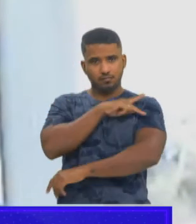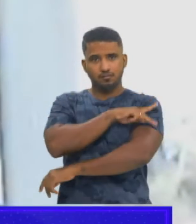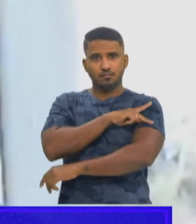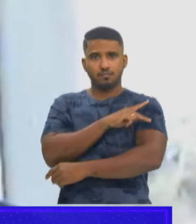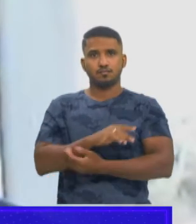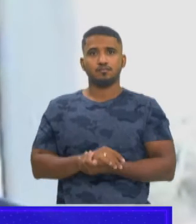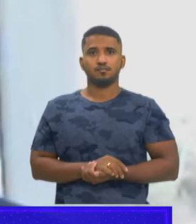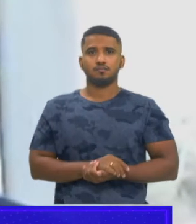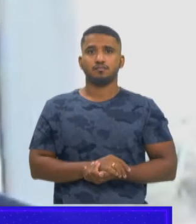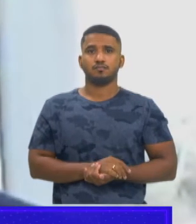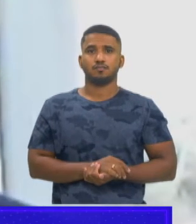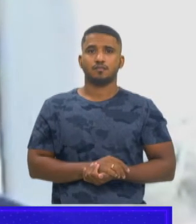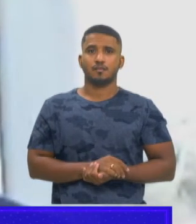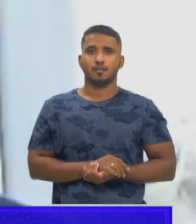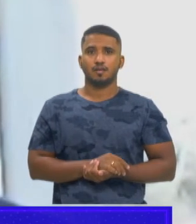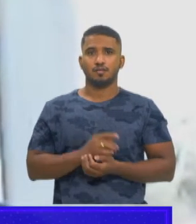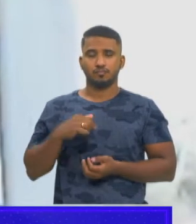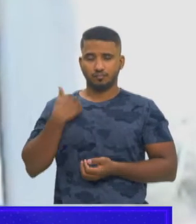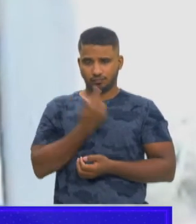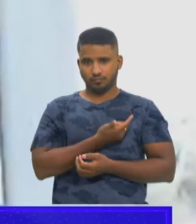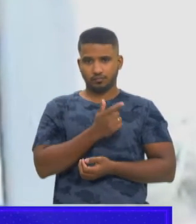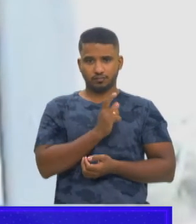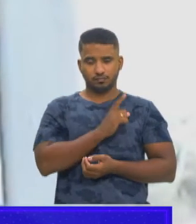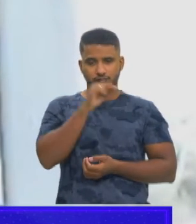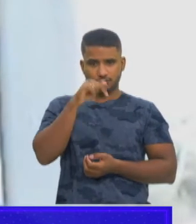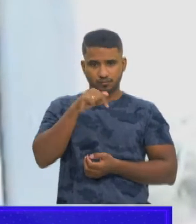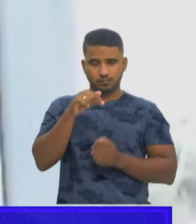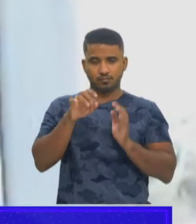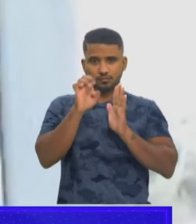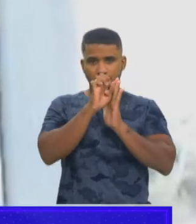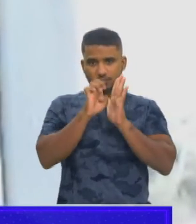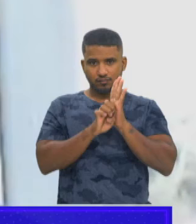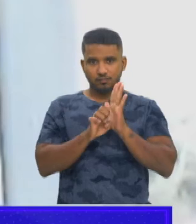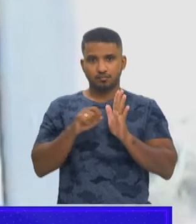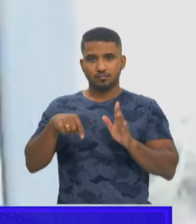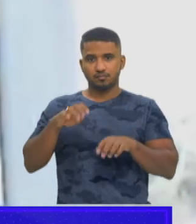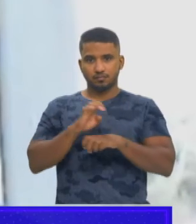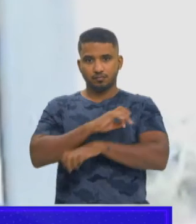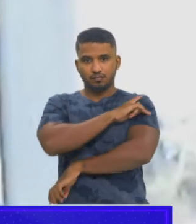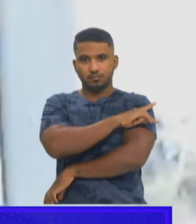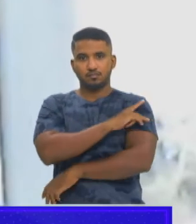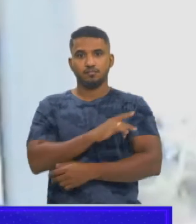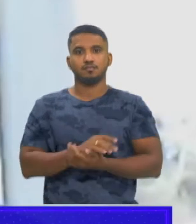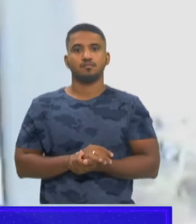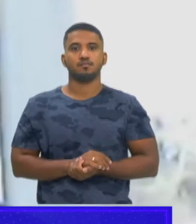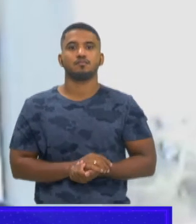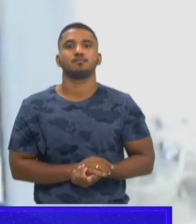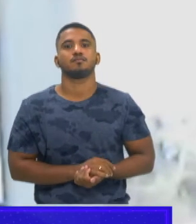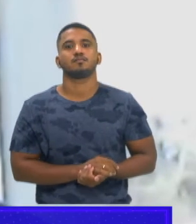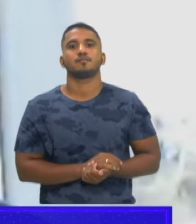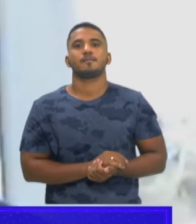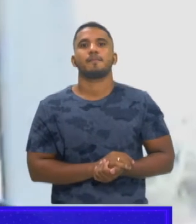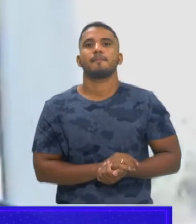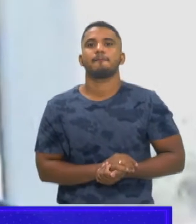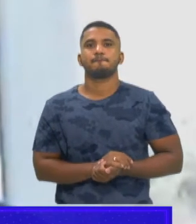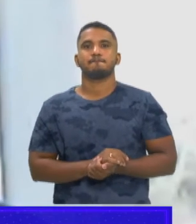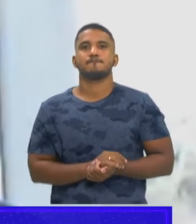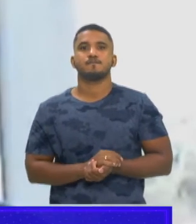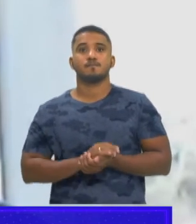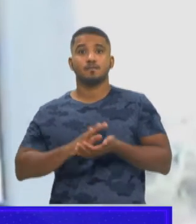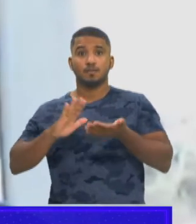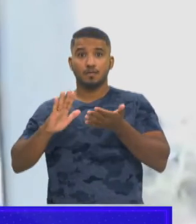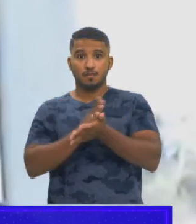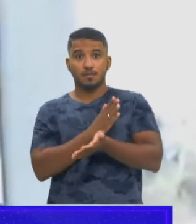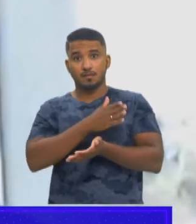Chico, nós temos nesse estatuto do Estado do Piauí, na verdade, algumas melhorias devem